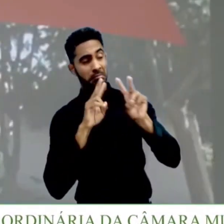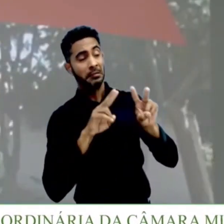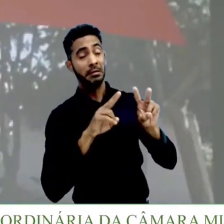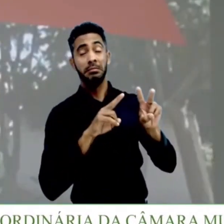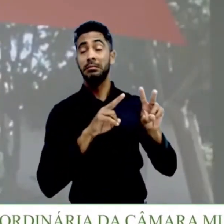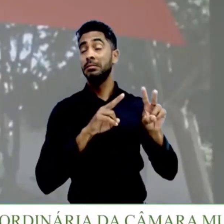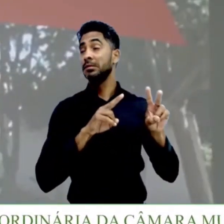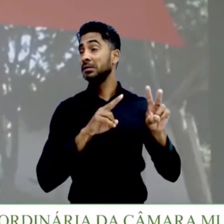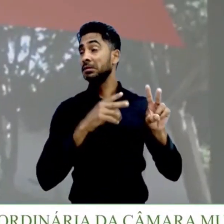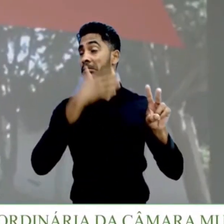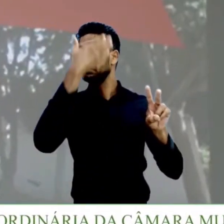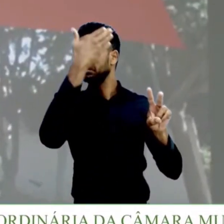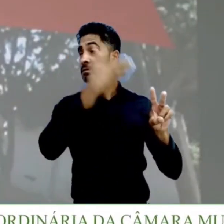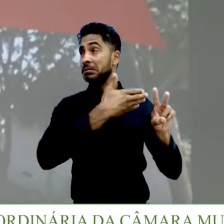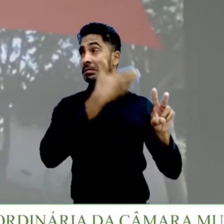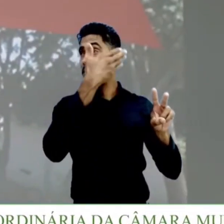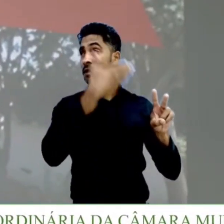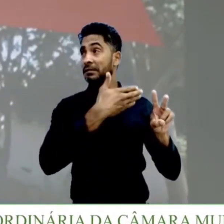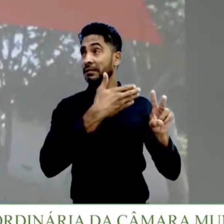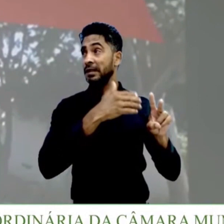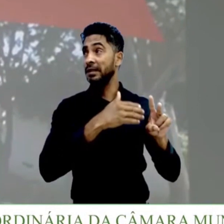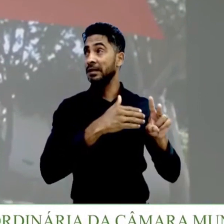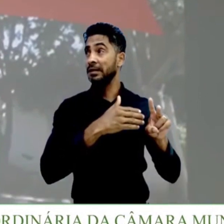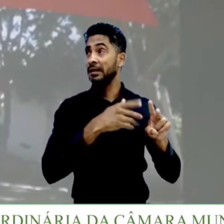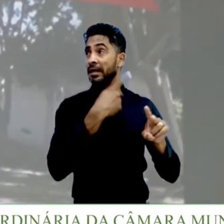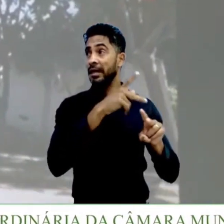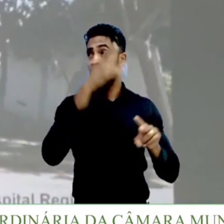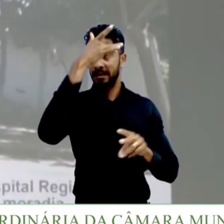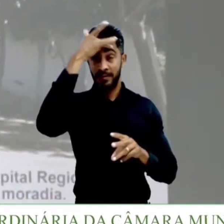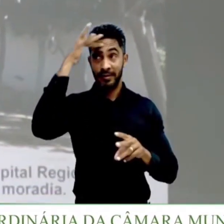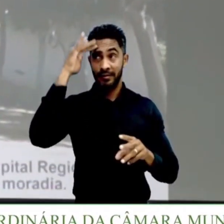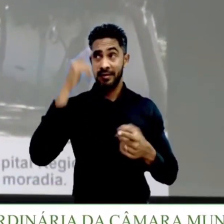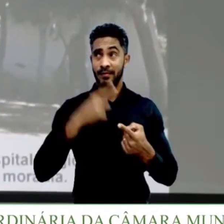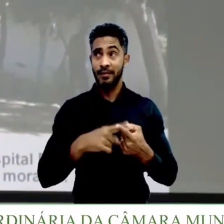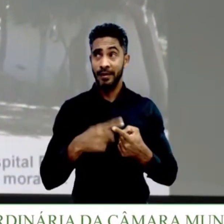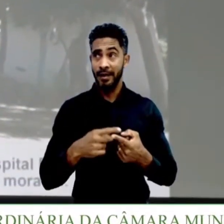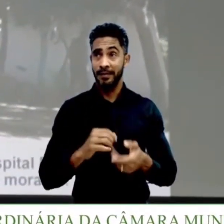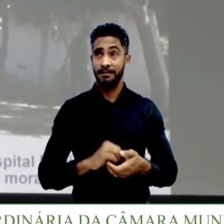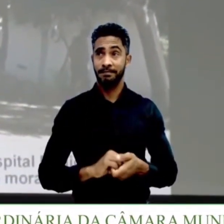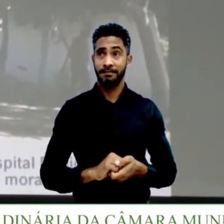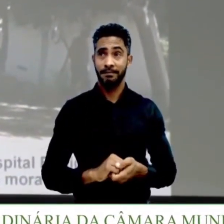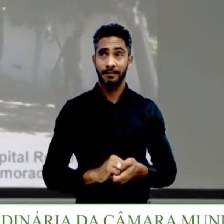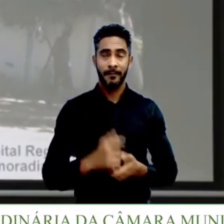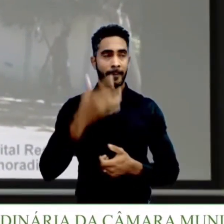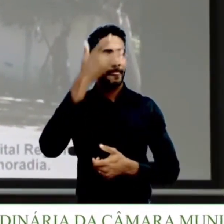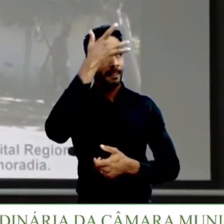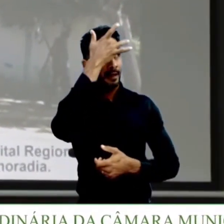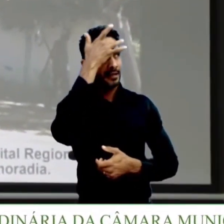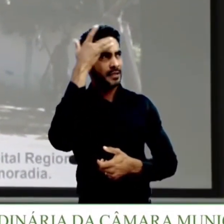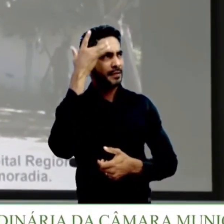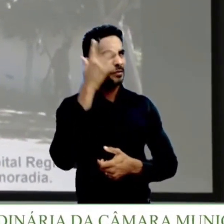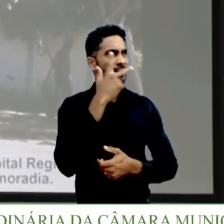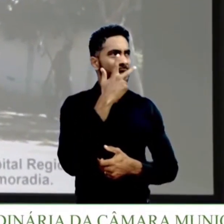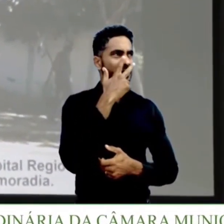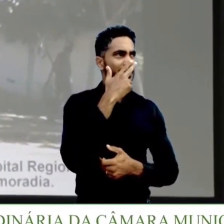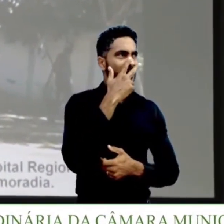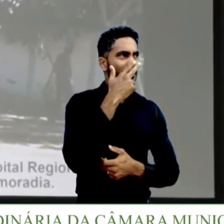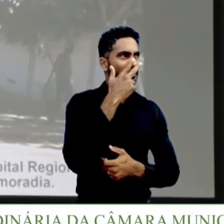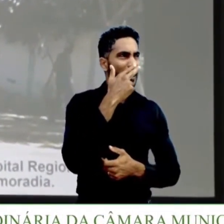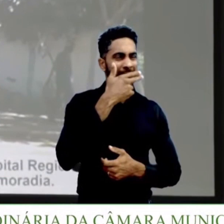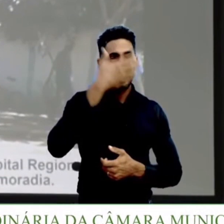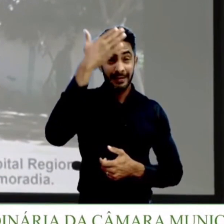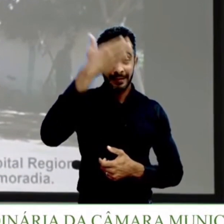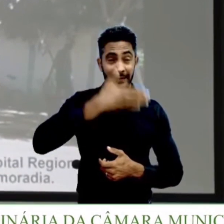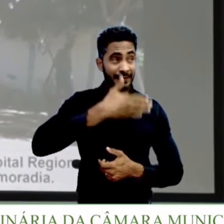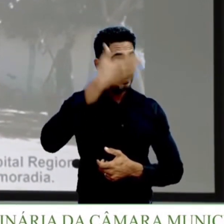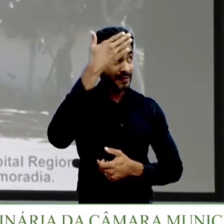passamos, olhamos e não vemos essas pessoas? Essas pessoas parecem invisíveis?